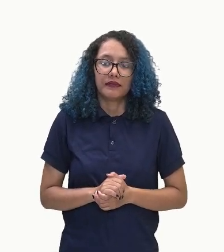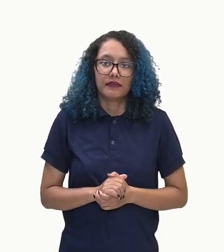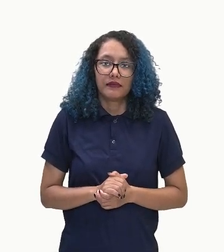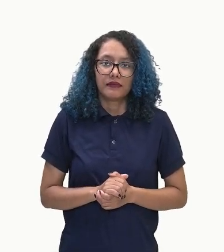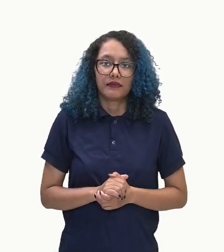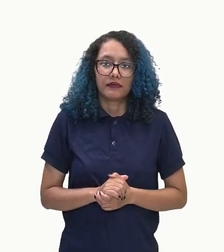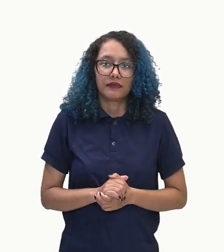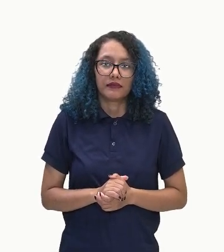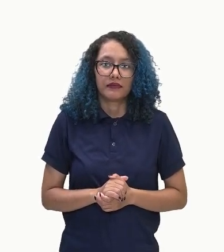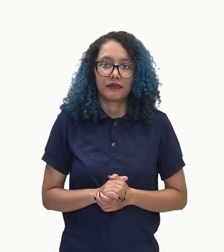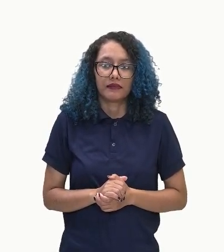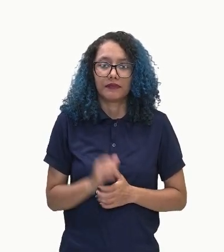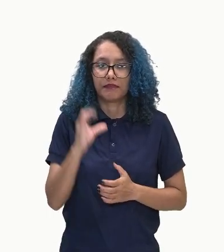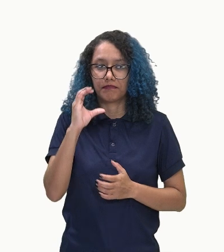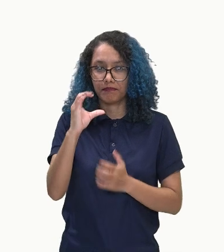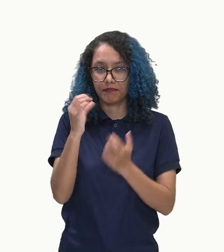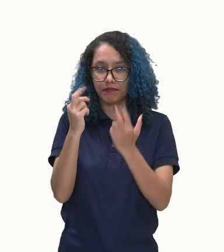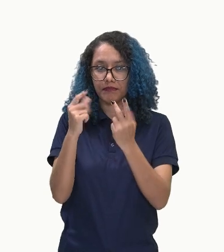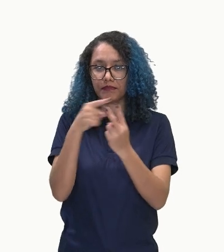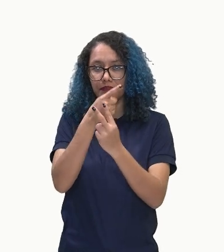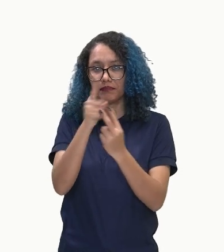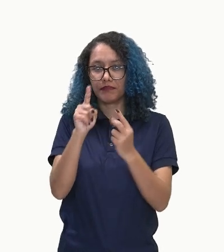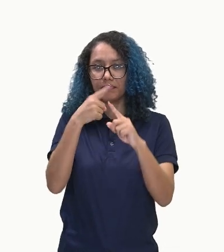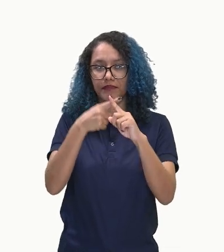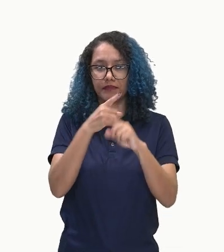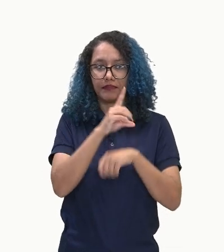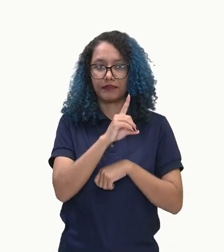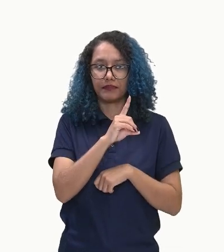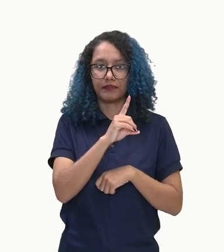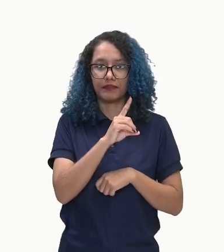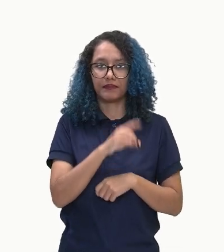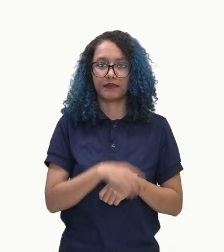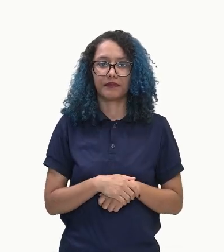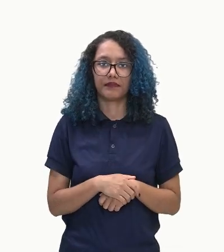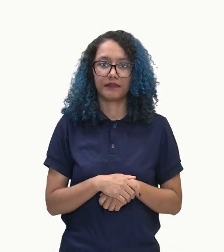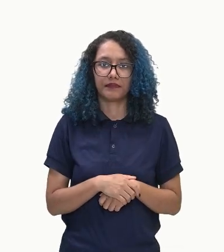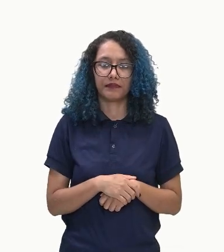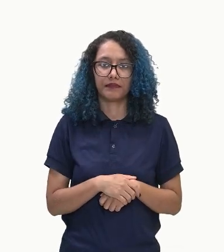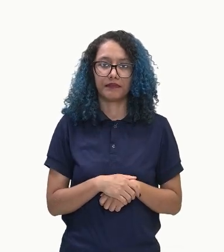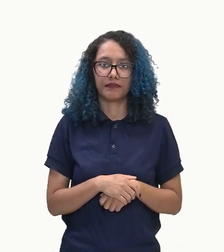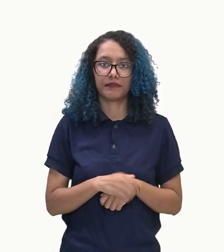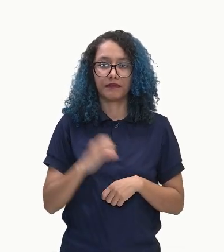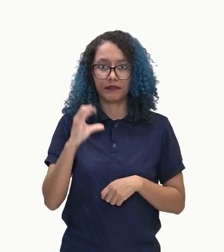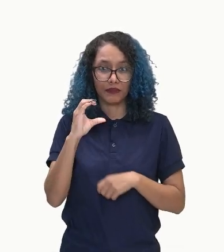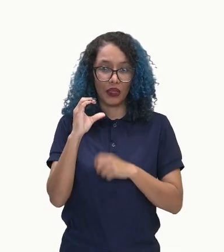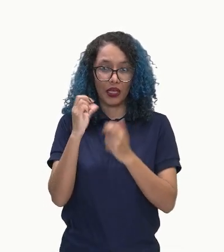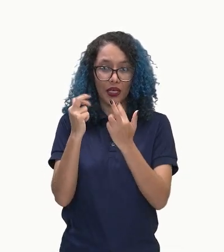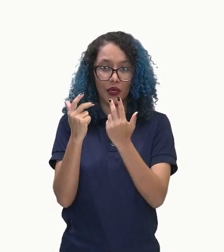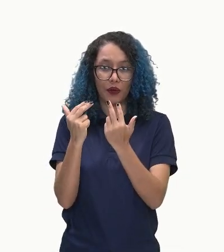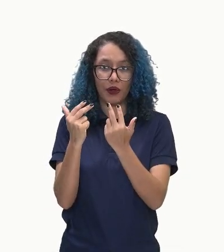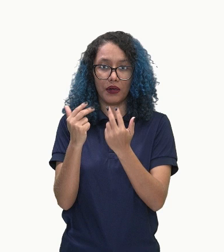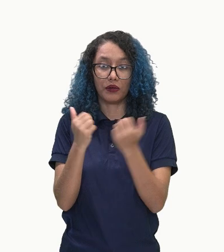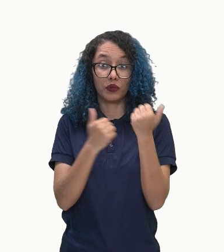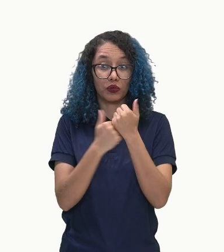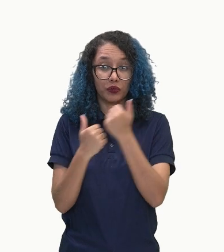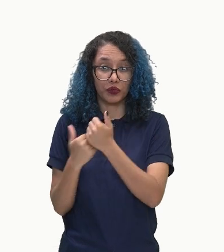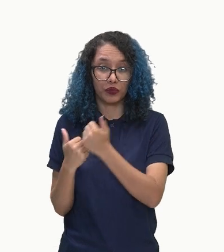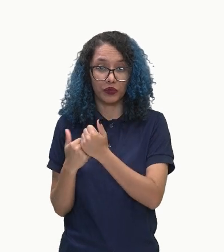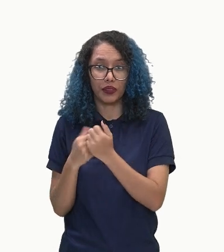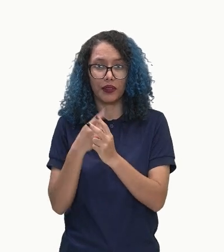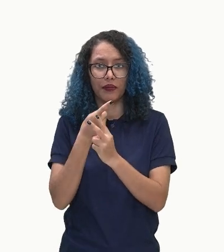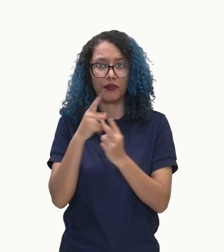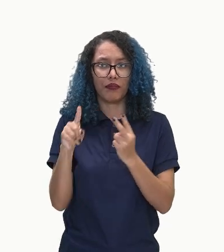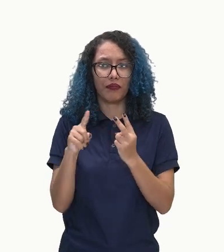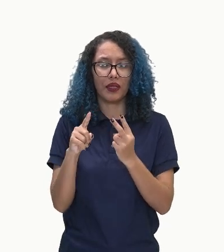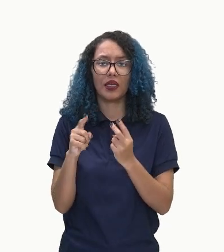Comprimento igual π vezes D. Comprimento igual... mas quanto vale o π? Não falou nada